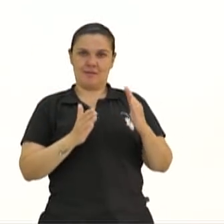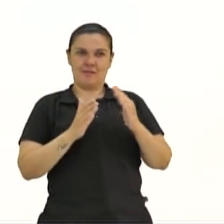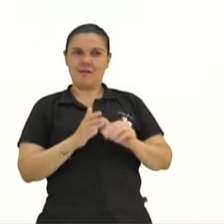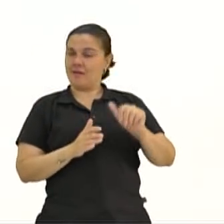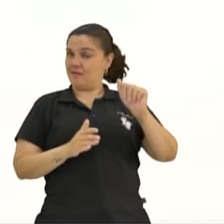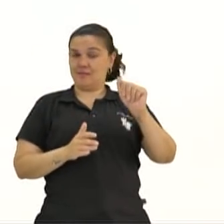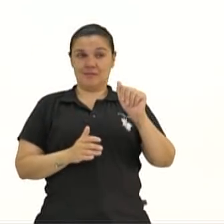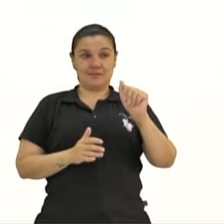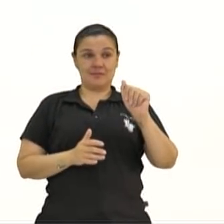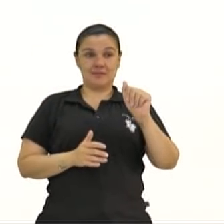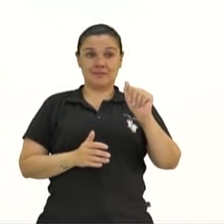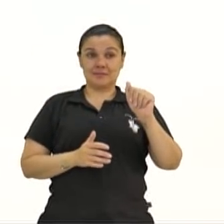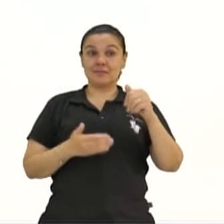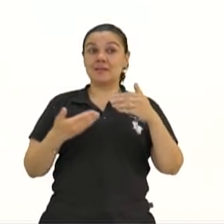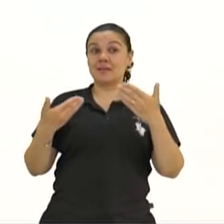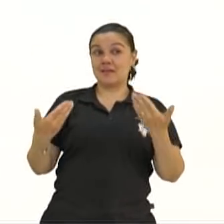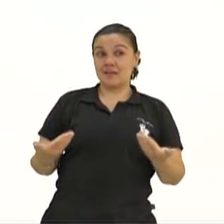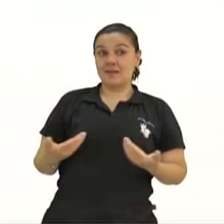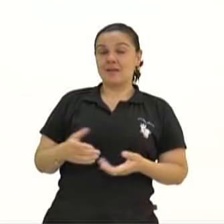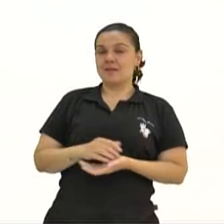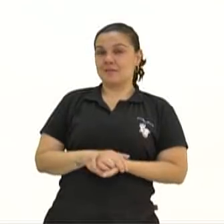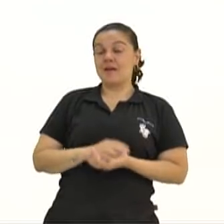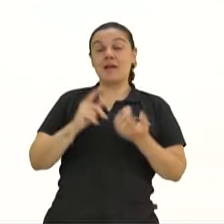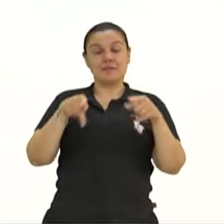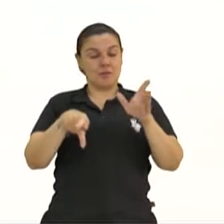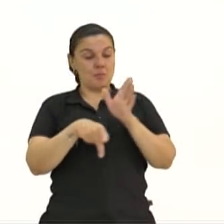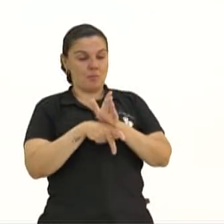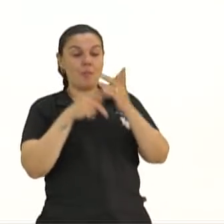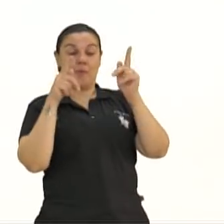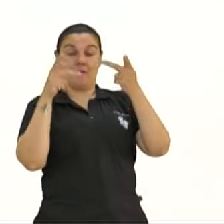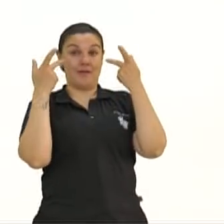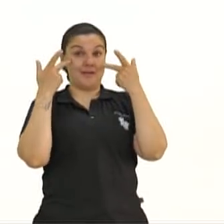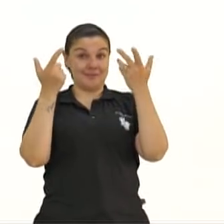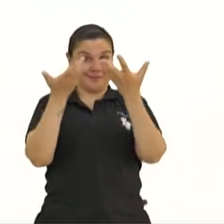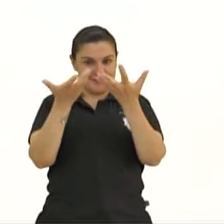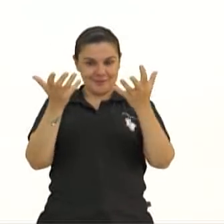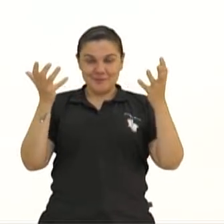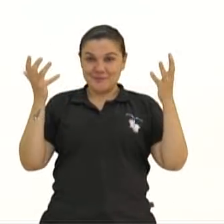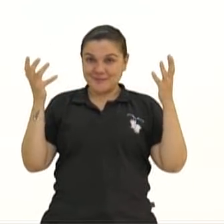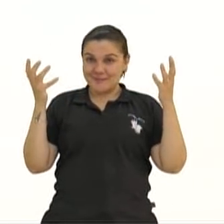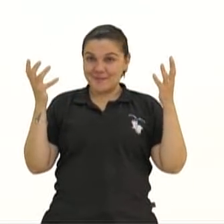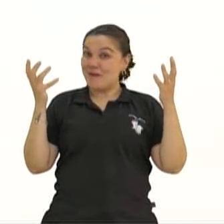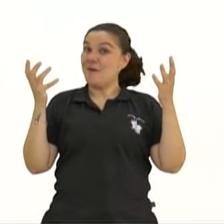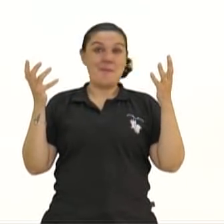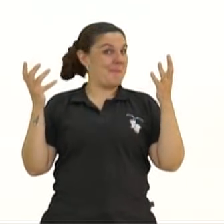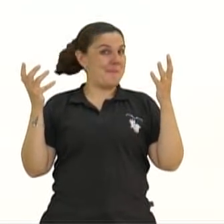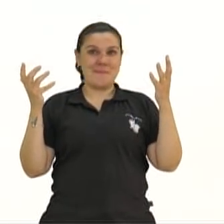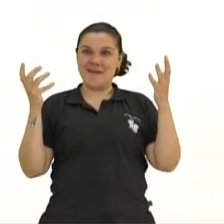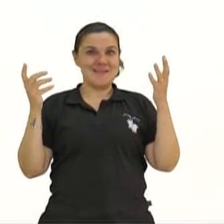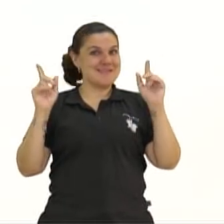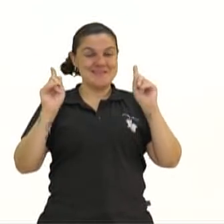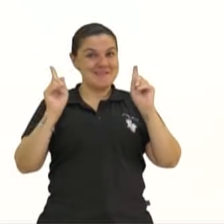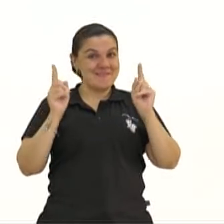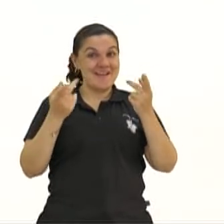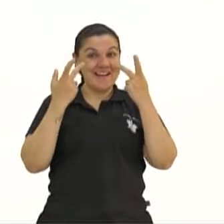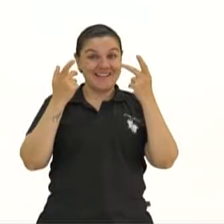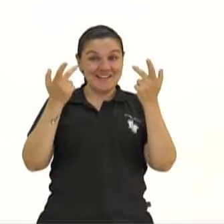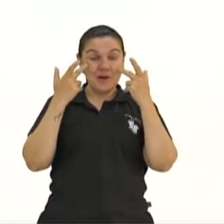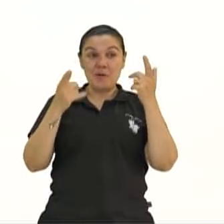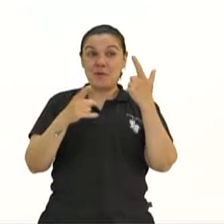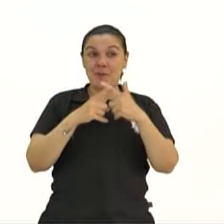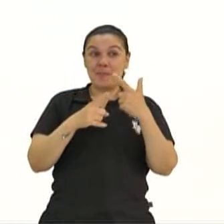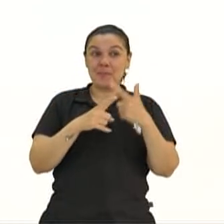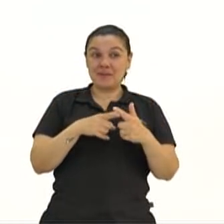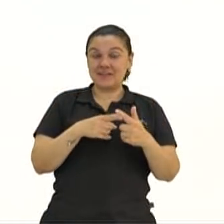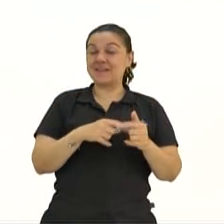por sua vez, ela apresenta o quê? Elementos naturais, porém não é uma paisagem natural. Em função